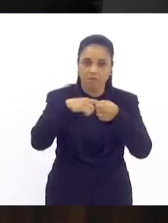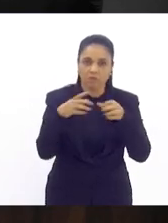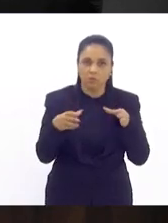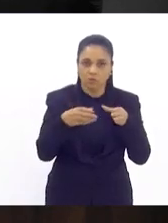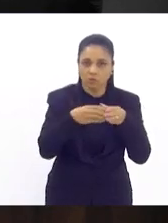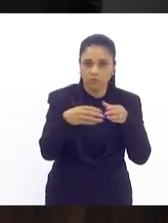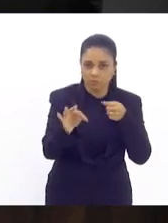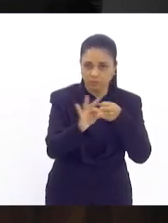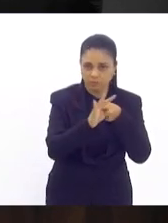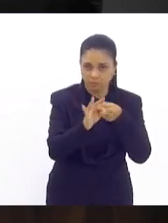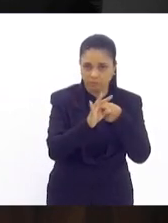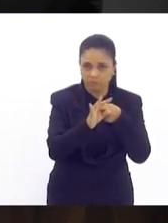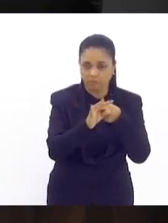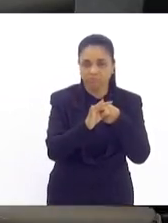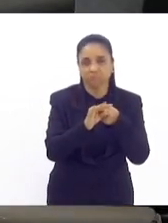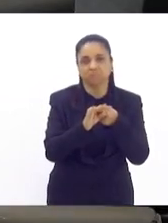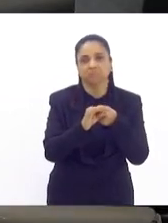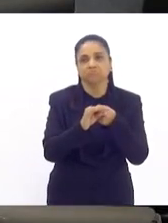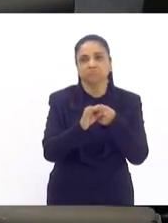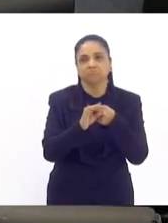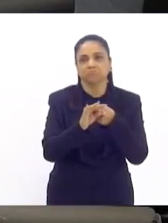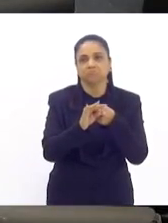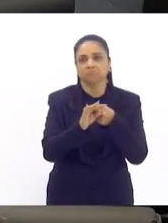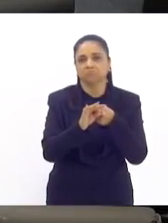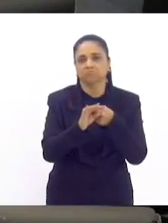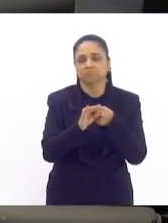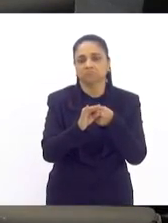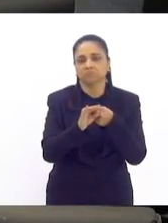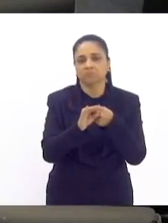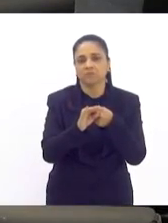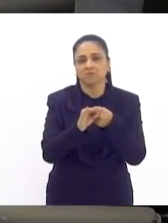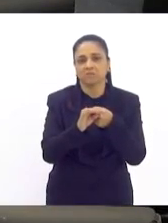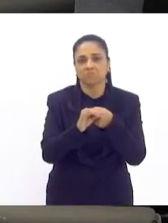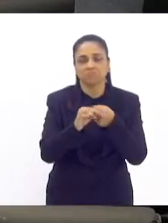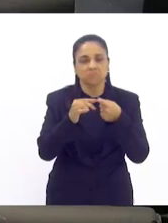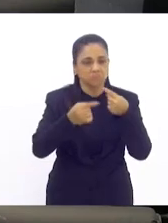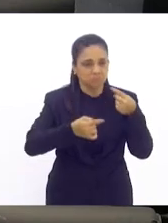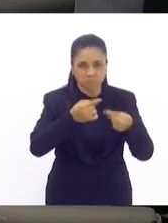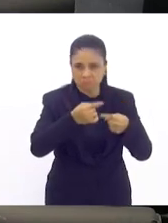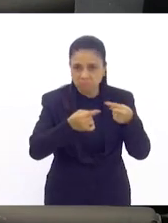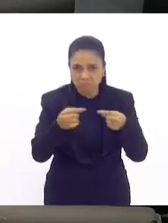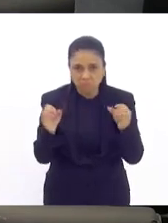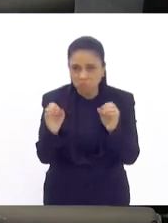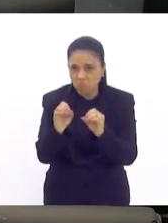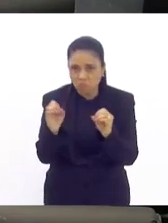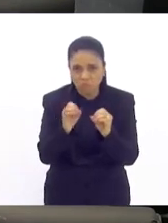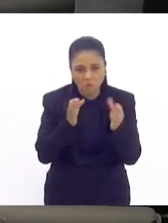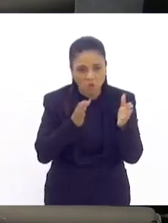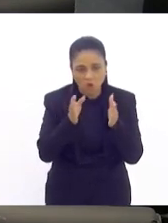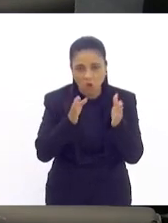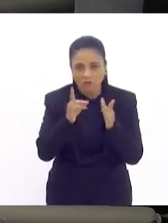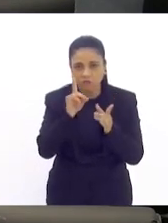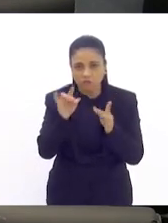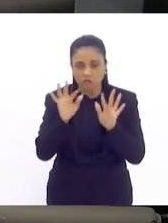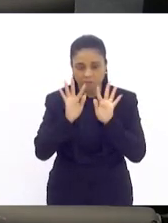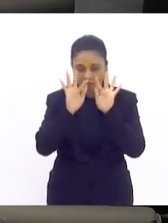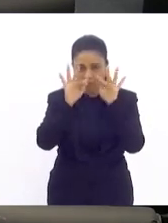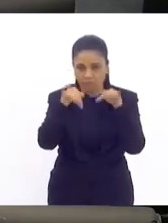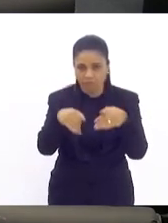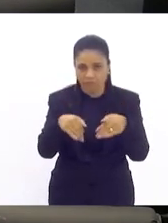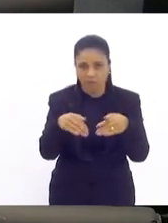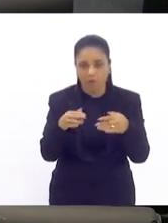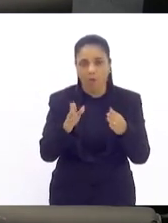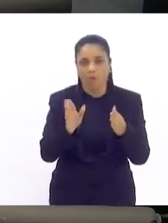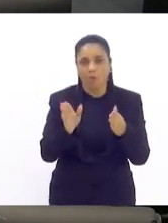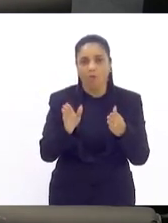técnicas nada manda nada nada mais a venda tratar na ordem do dia passa seu expediente final primeiro